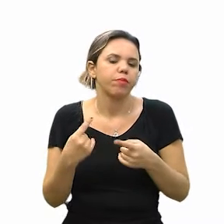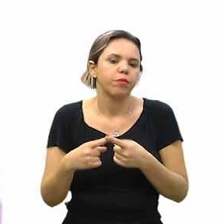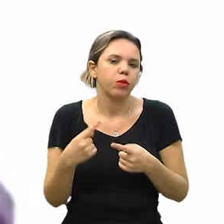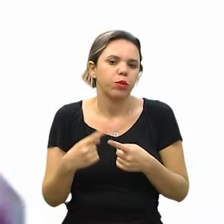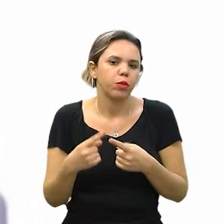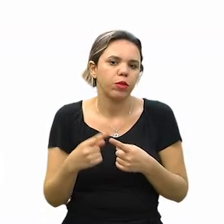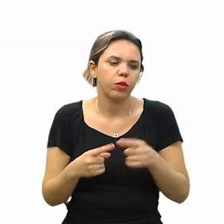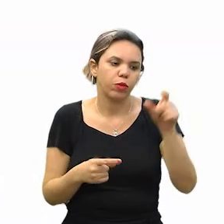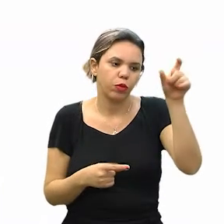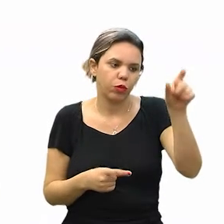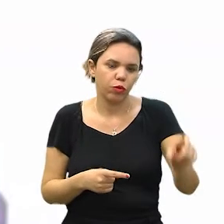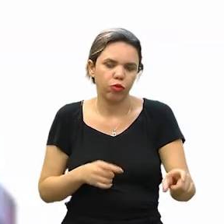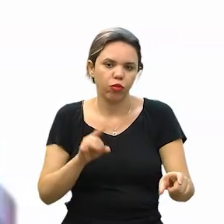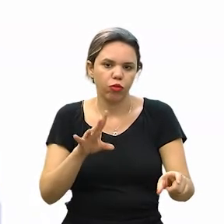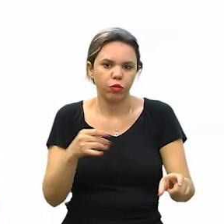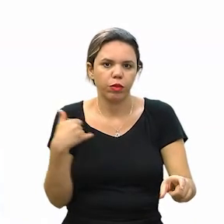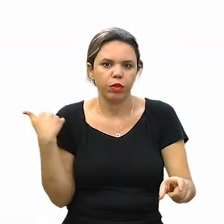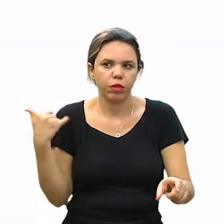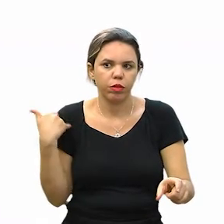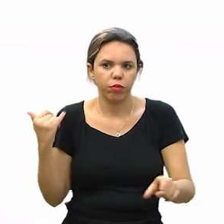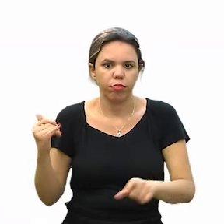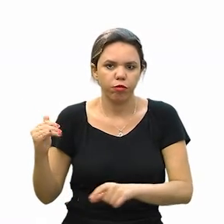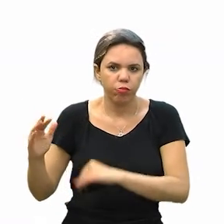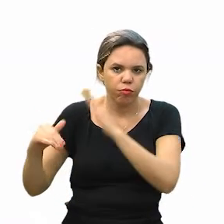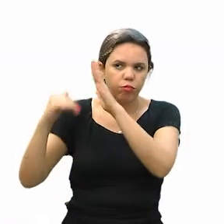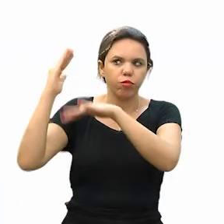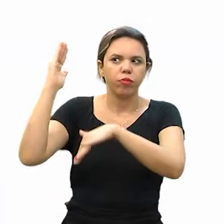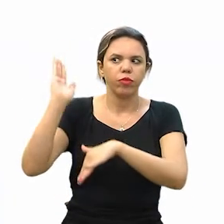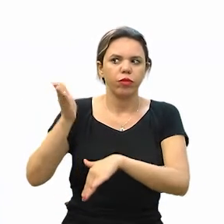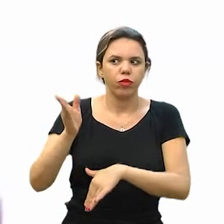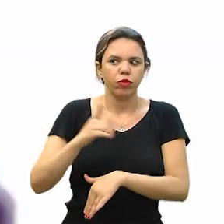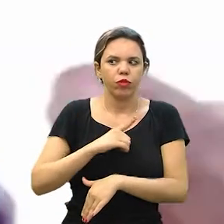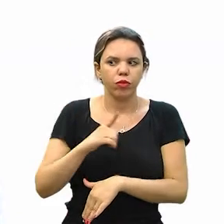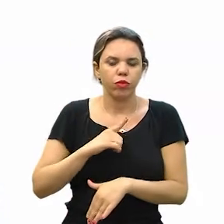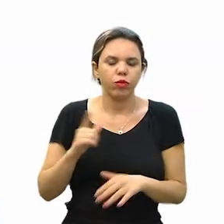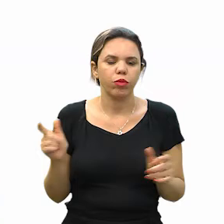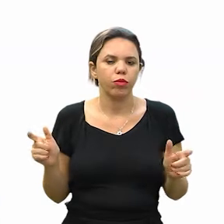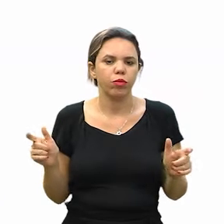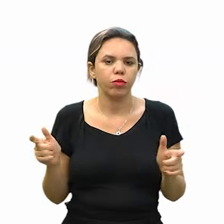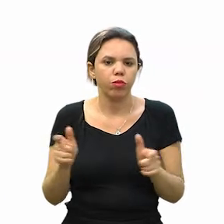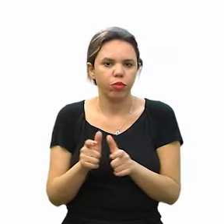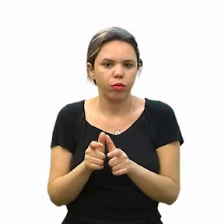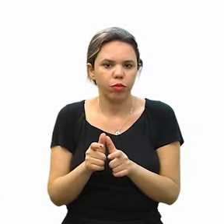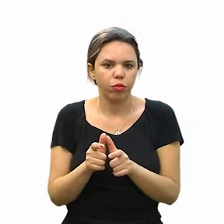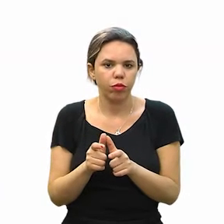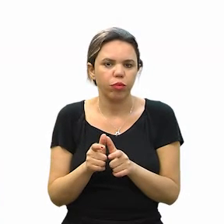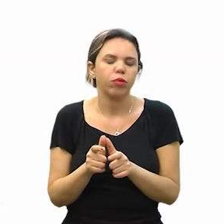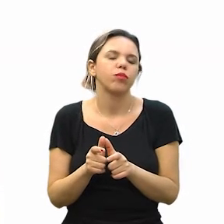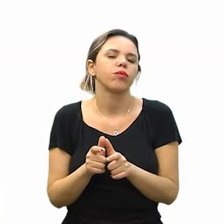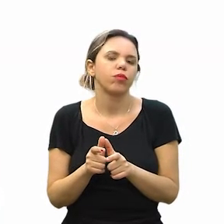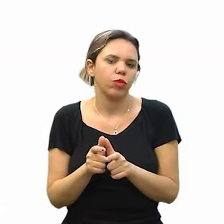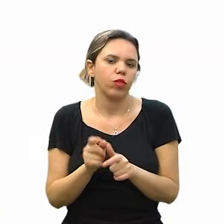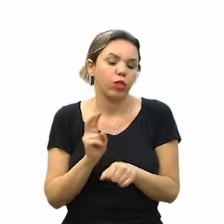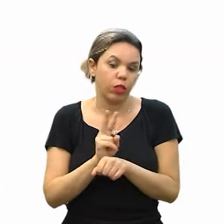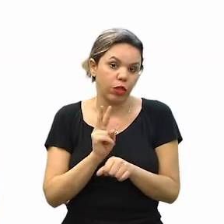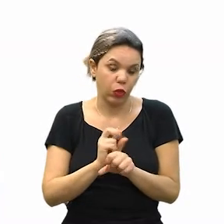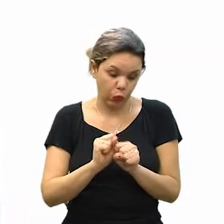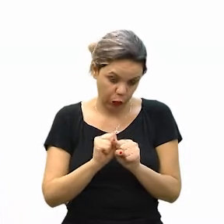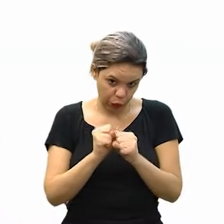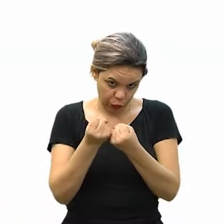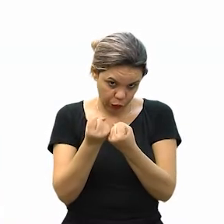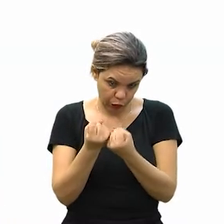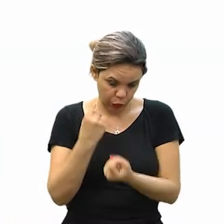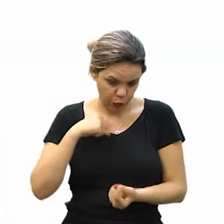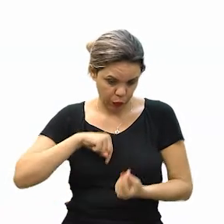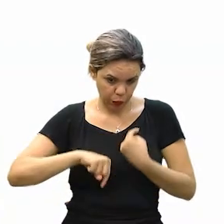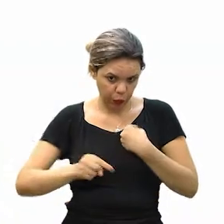Provavelmente, porque esses indivíduos, só pela faixa etária mais avançada, já têm uma diminuição na imunidade, no sistema imune, no